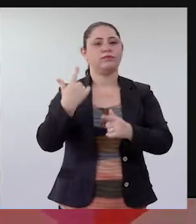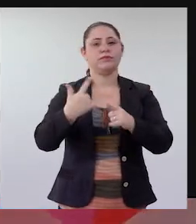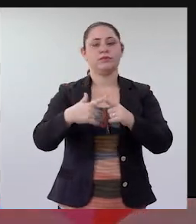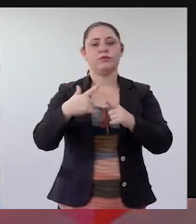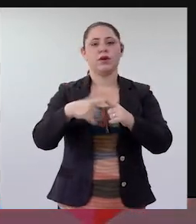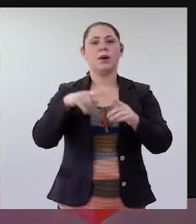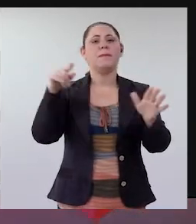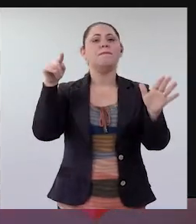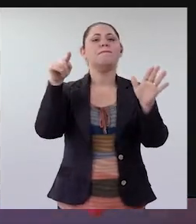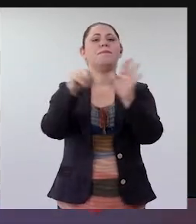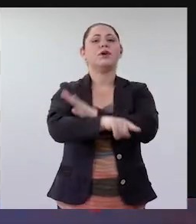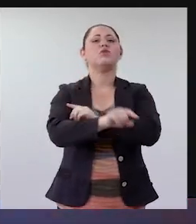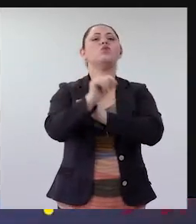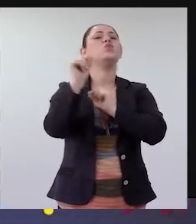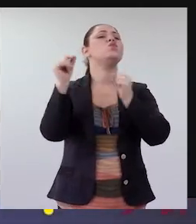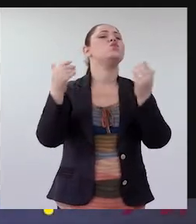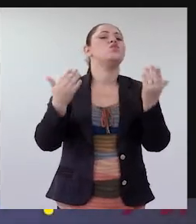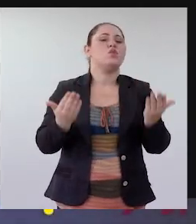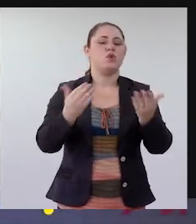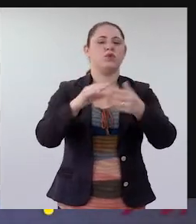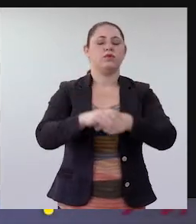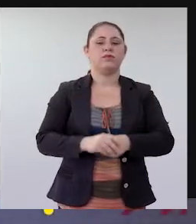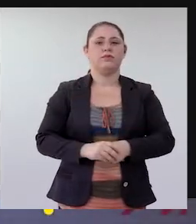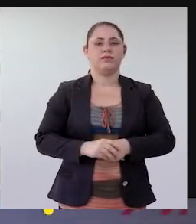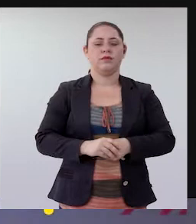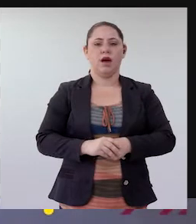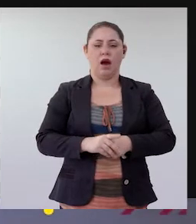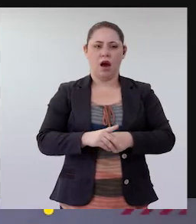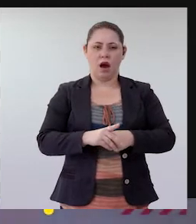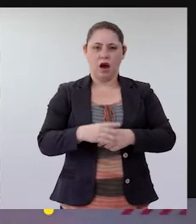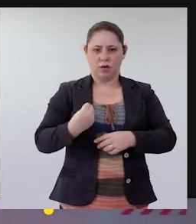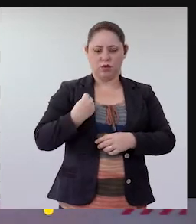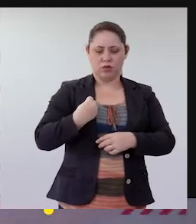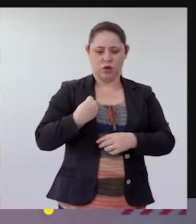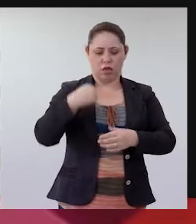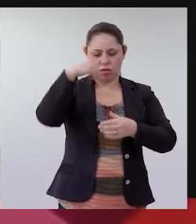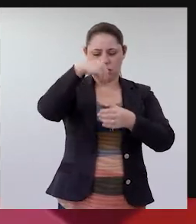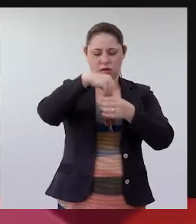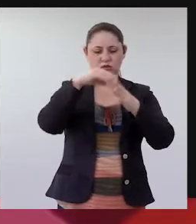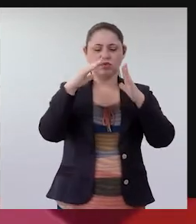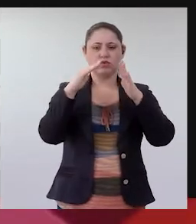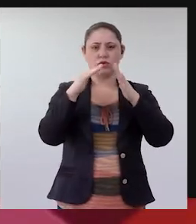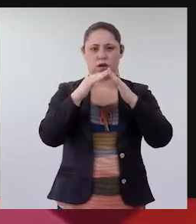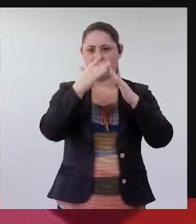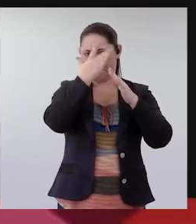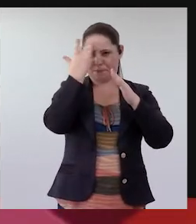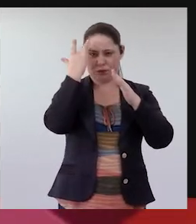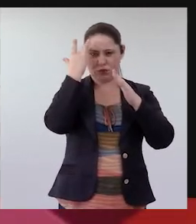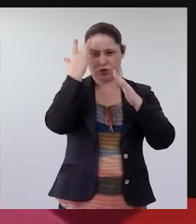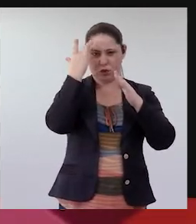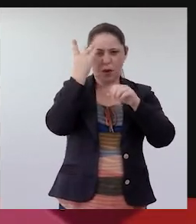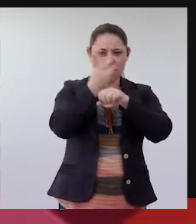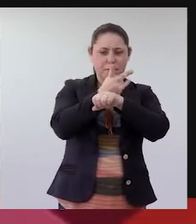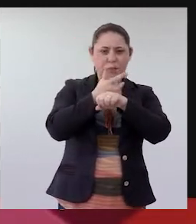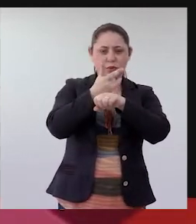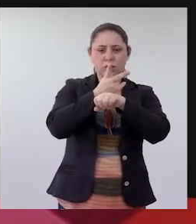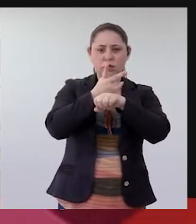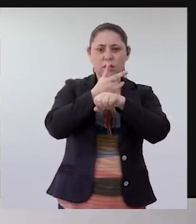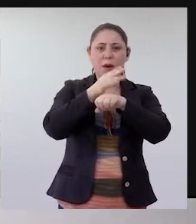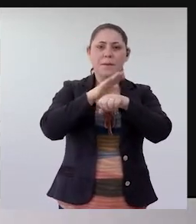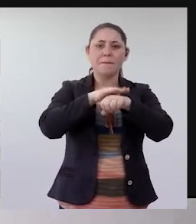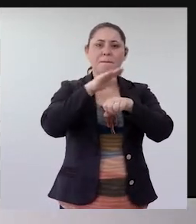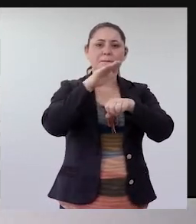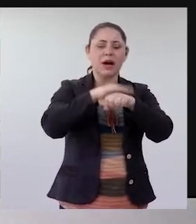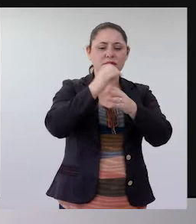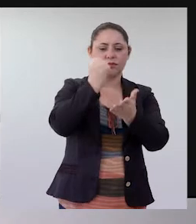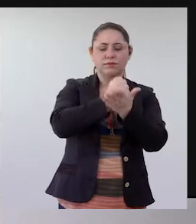porque a pergunta que fica é a seguinte: será que com esse convívio mais intenso dentro de casa, as pessoas estão procurando mais